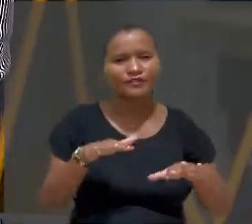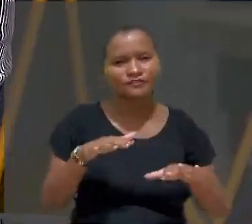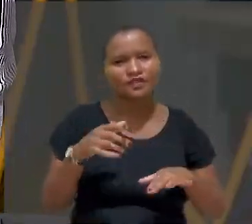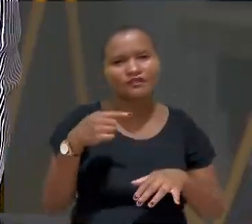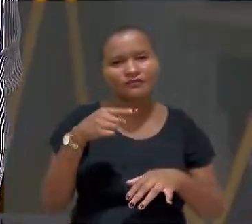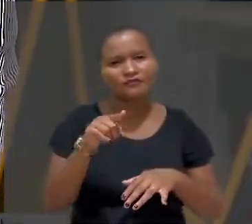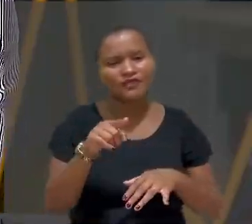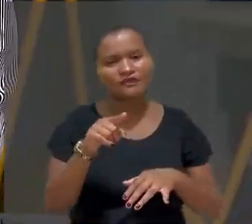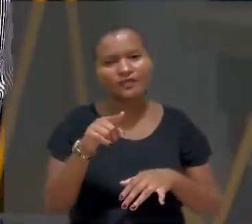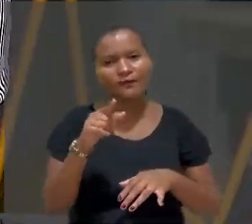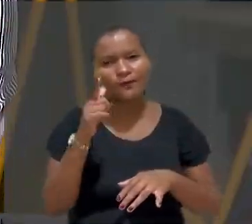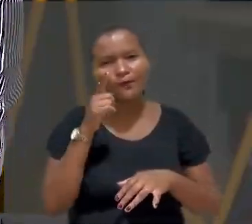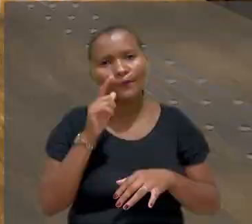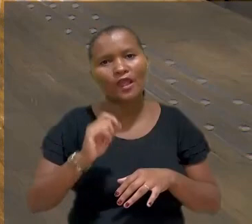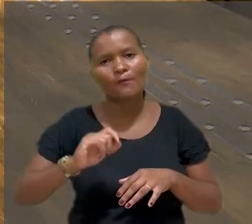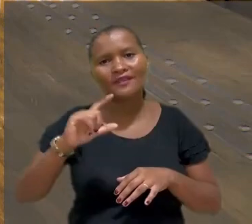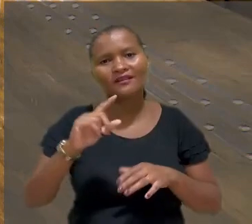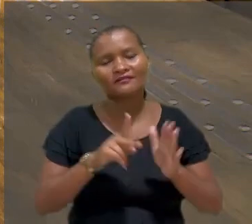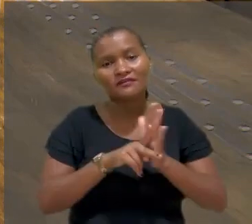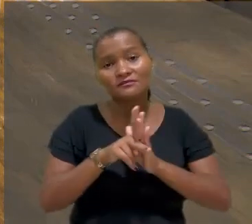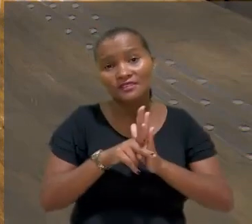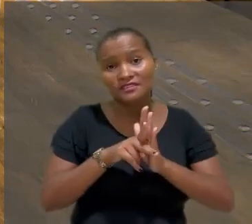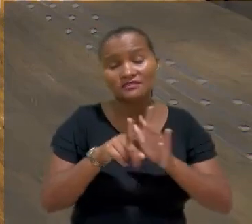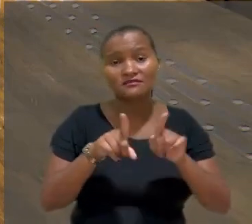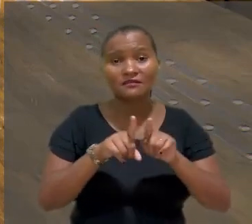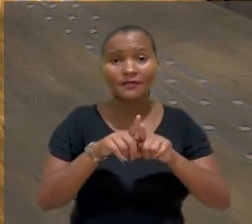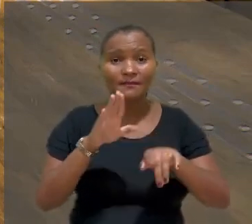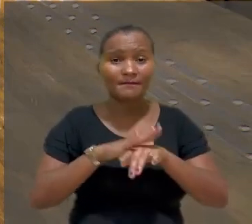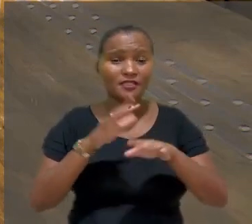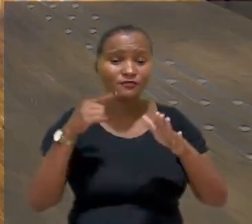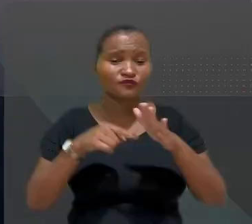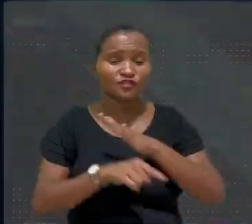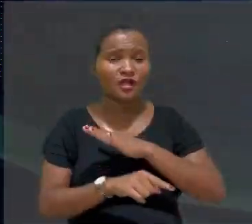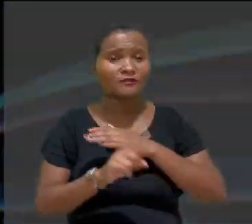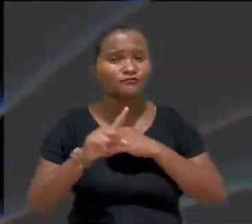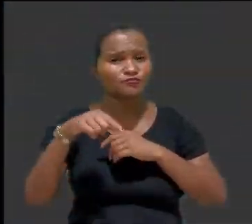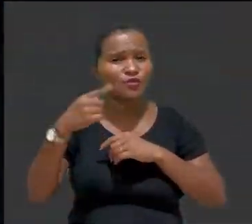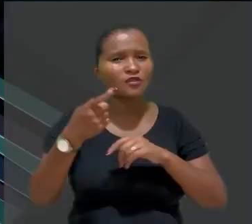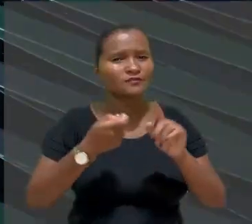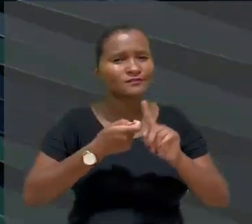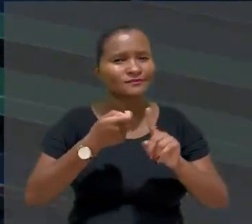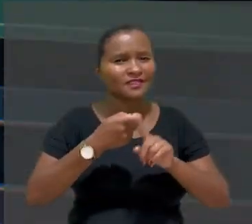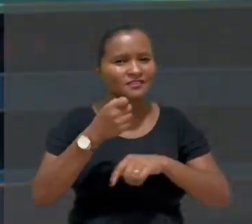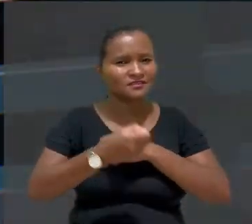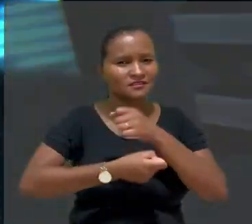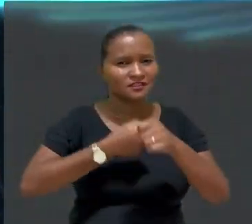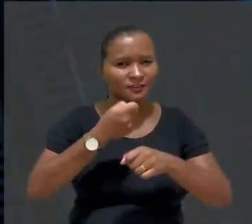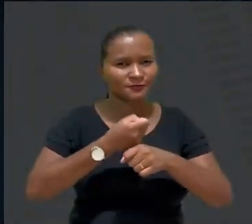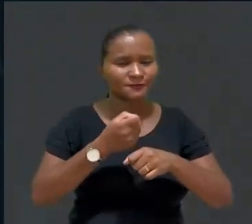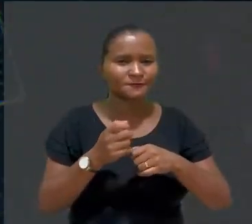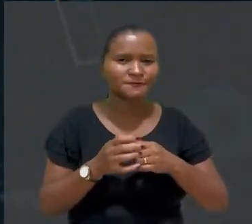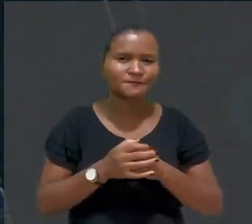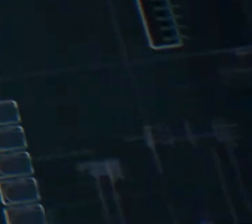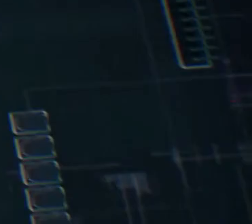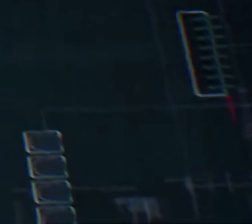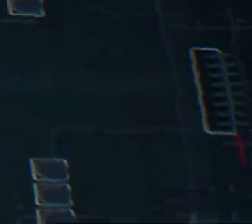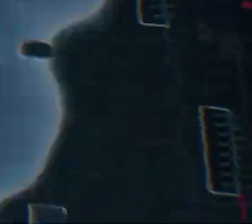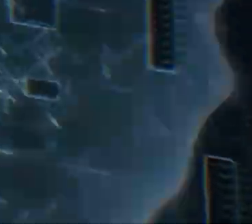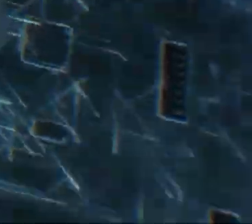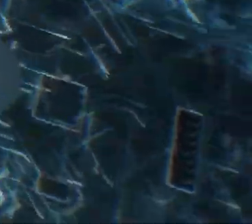deve ganhar musculatura nas pesquisas e mais profundidade nos próximos meses e anos aí.